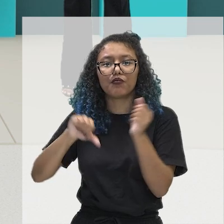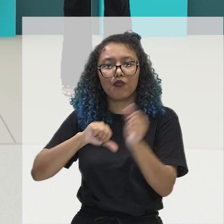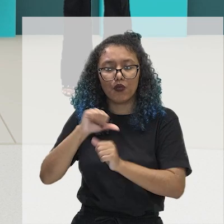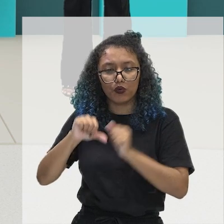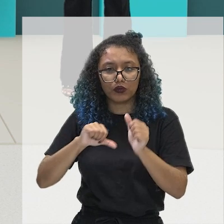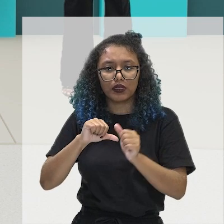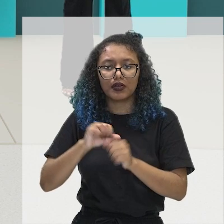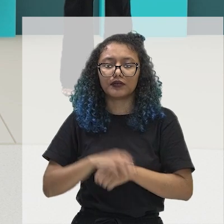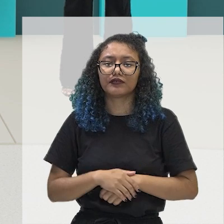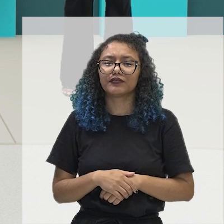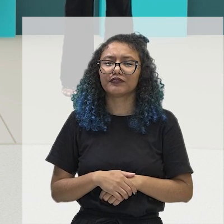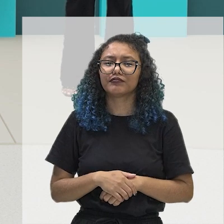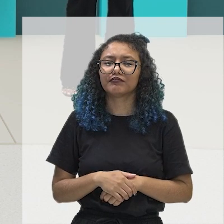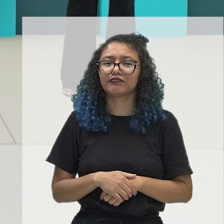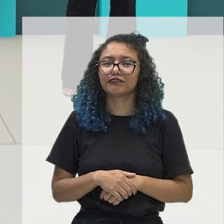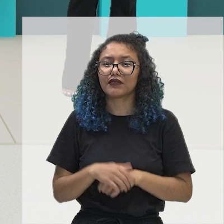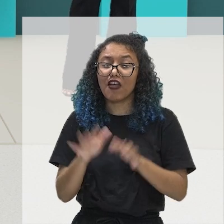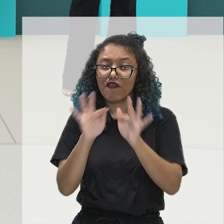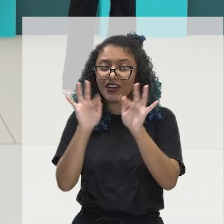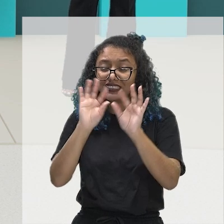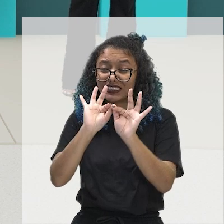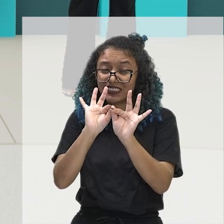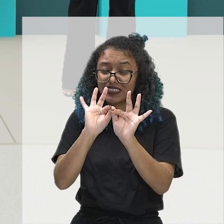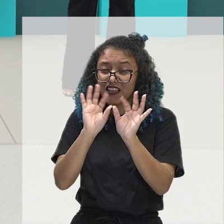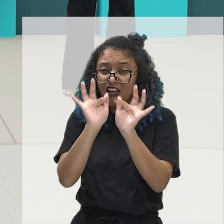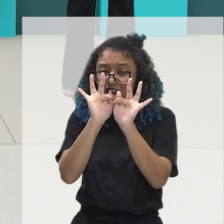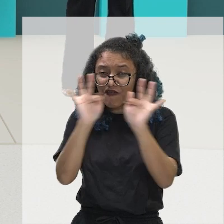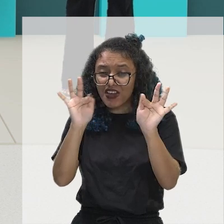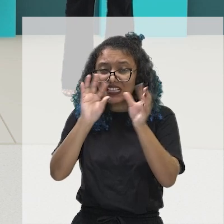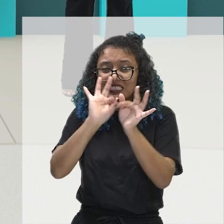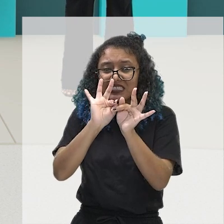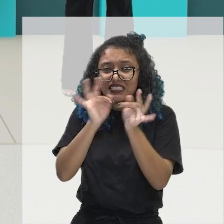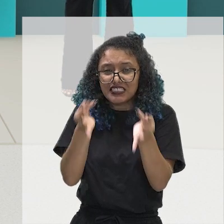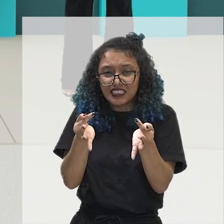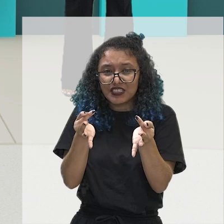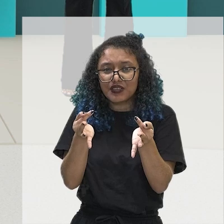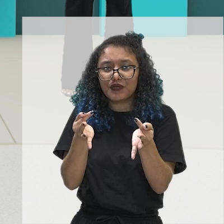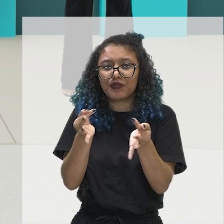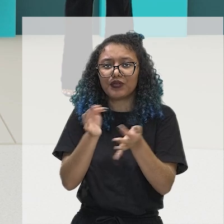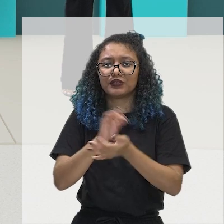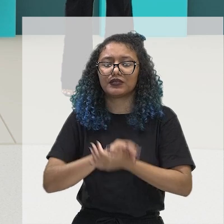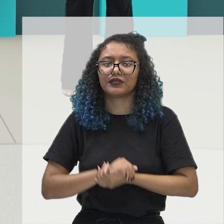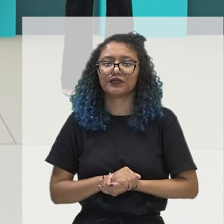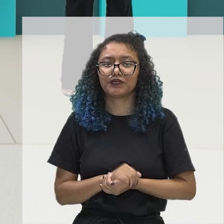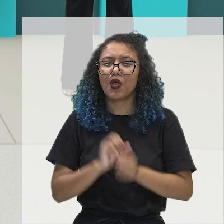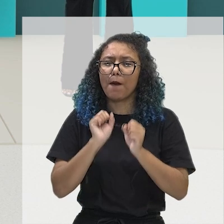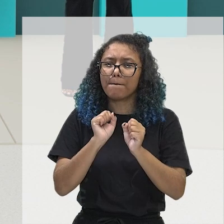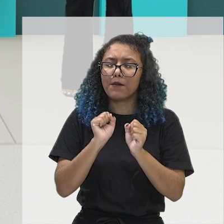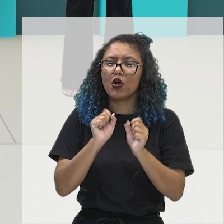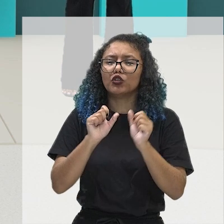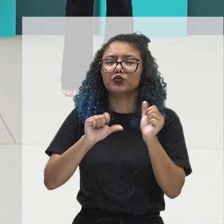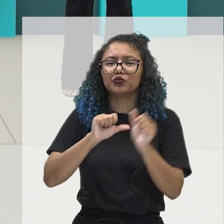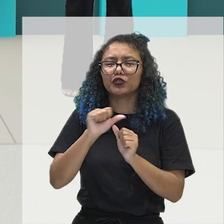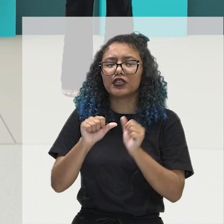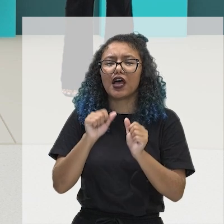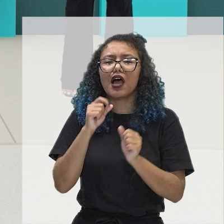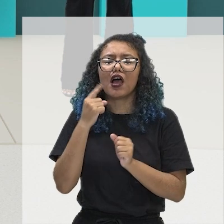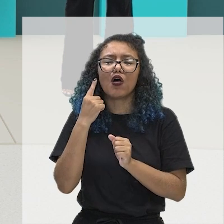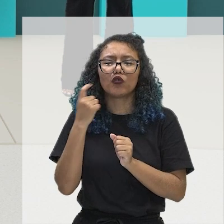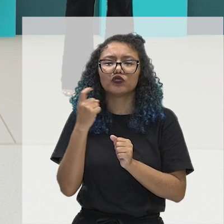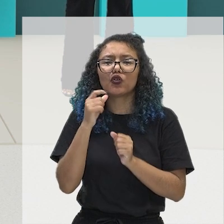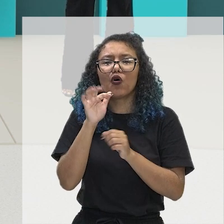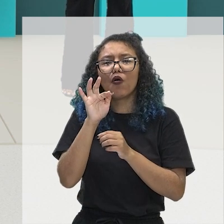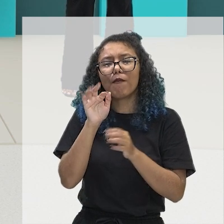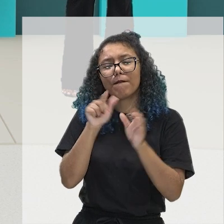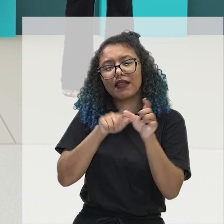palavra, mas simplificou. Esses dois Tzinhos aí você pode falar com som de R. I gotta go. I gotta go. Eu tenho